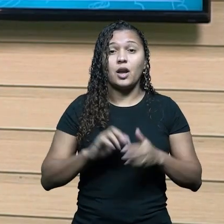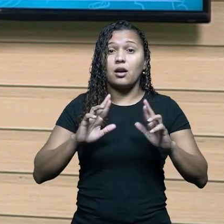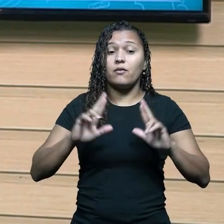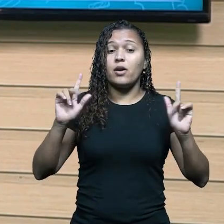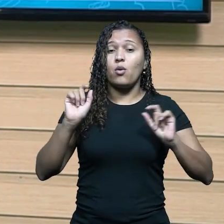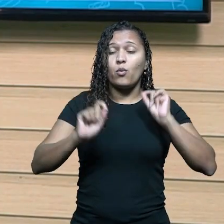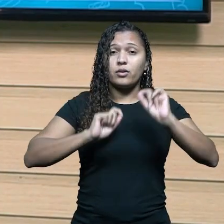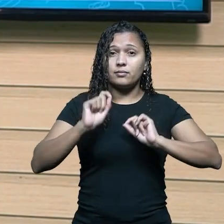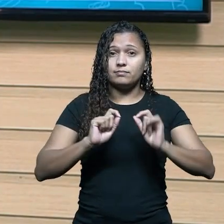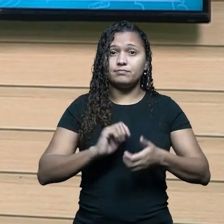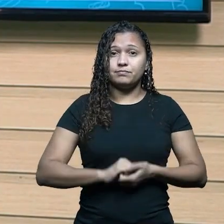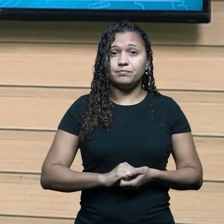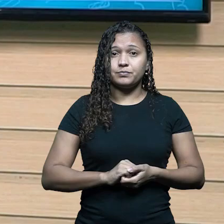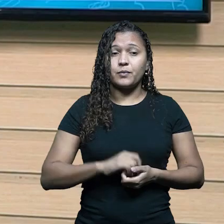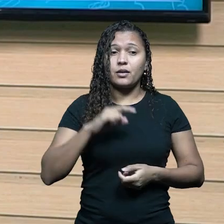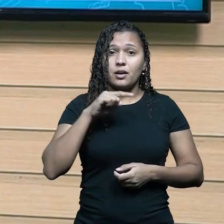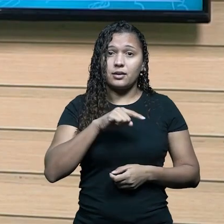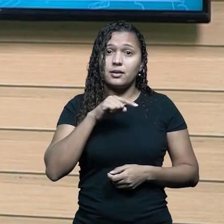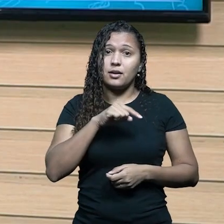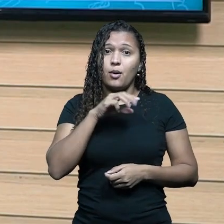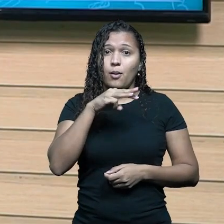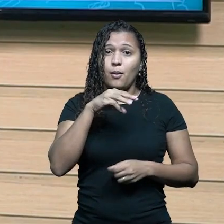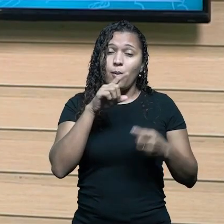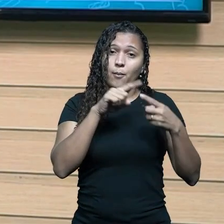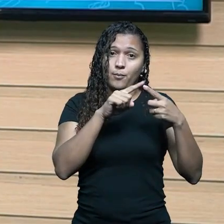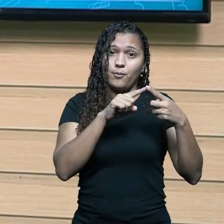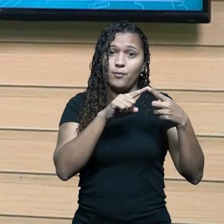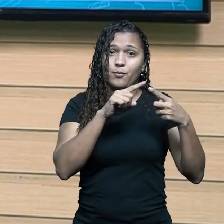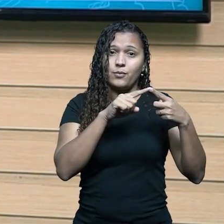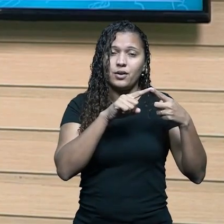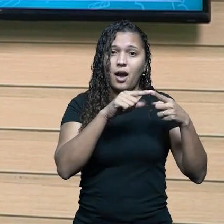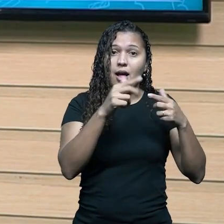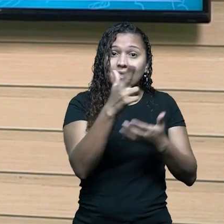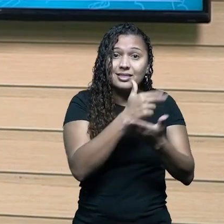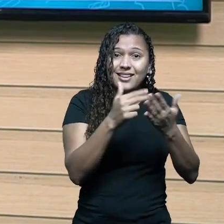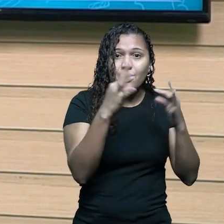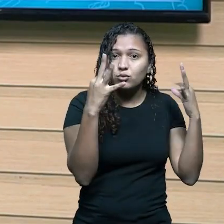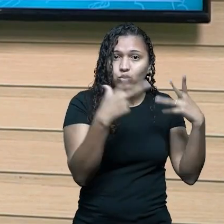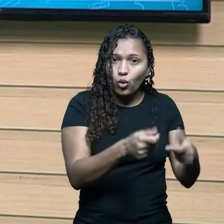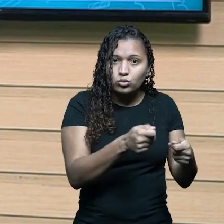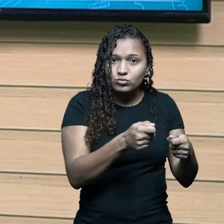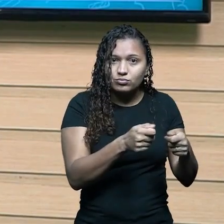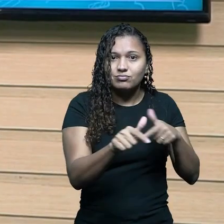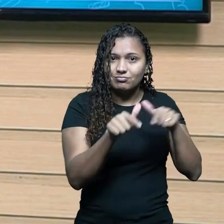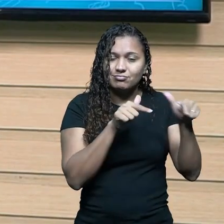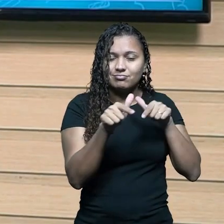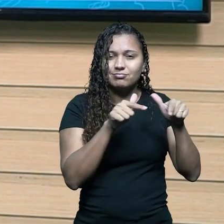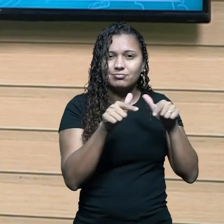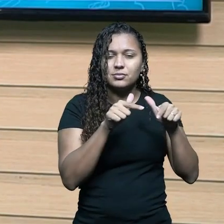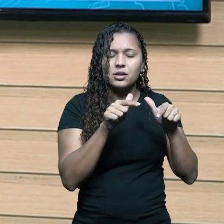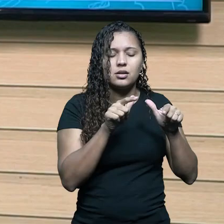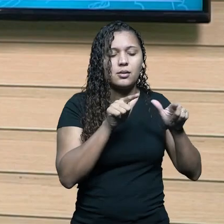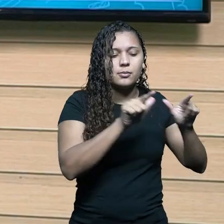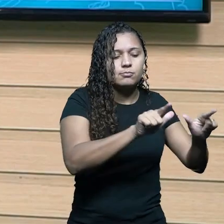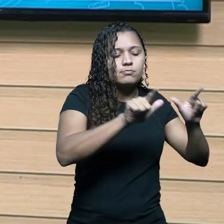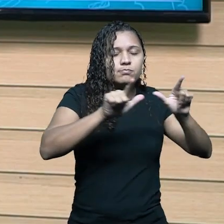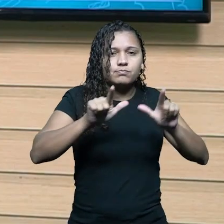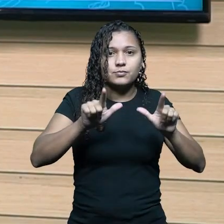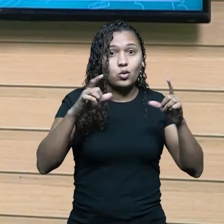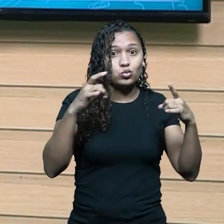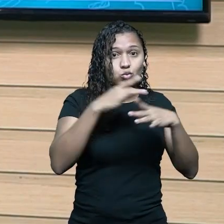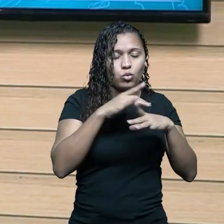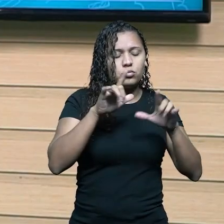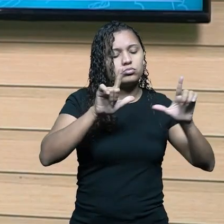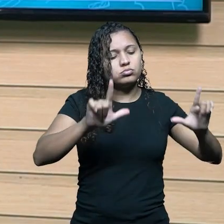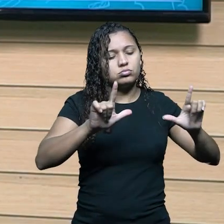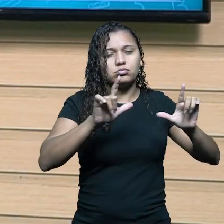possibilidade de trabalhar. A diferença no Model Space é o desenho todo. Quando você vai trabalhar,